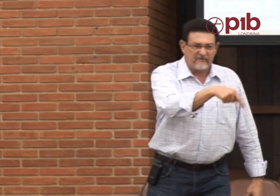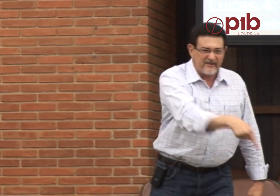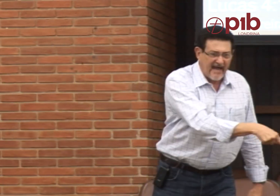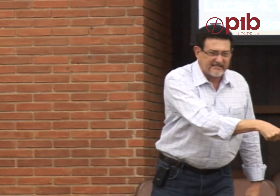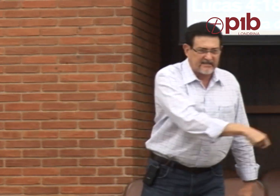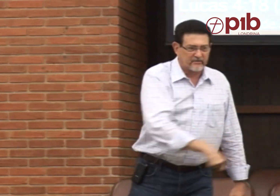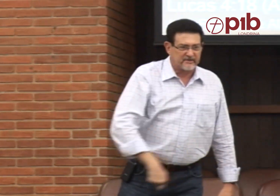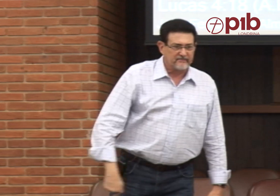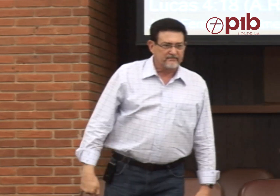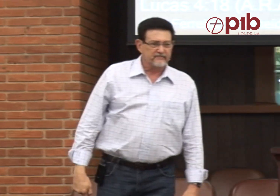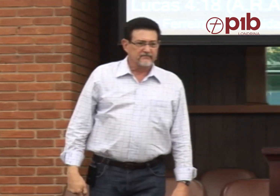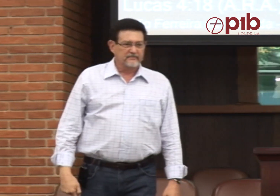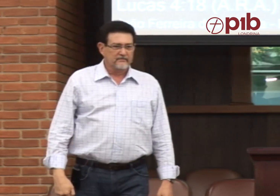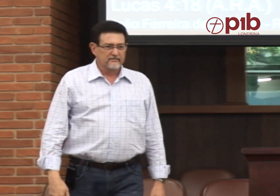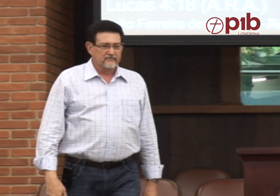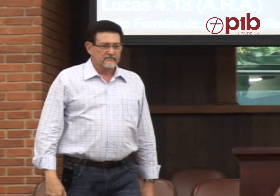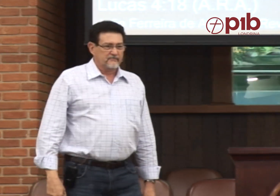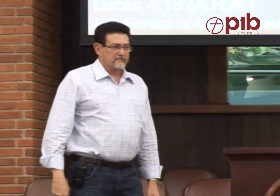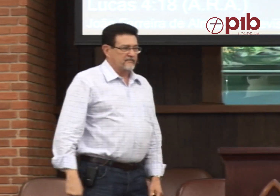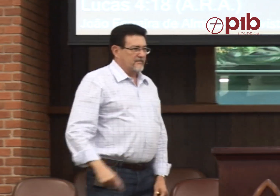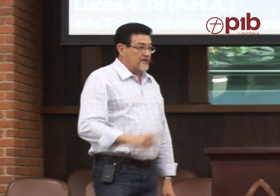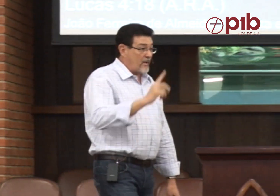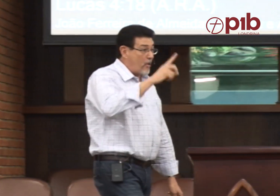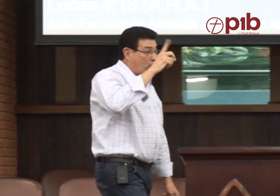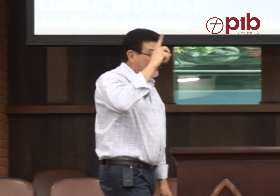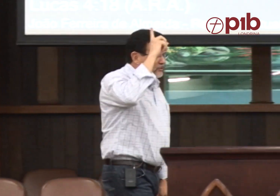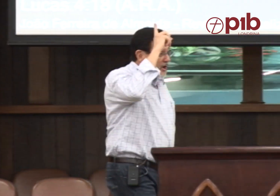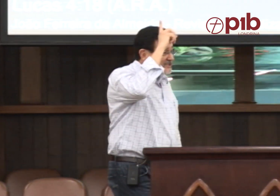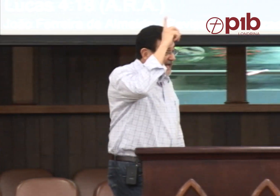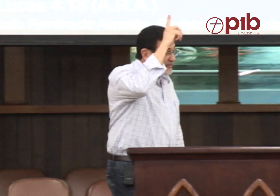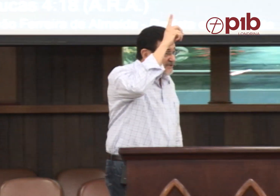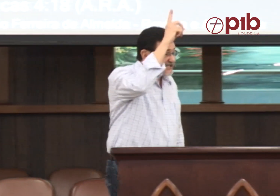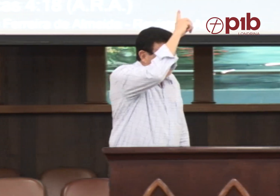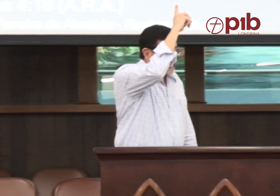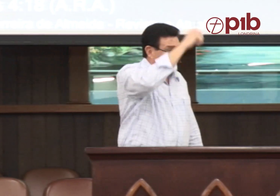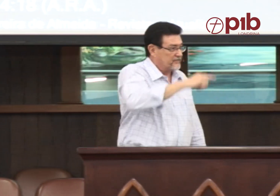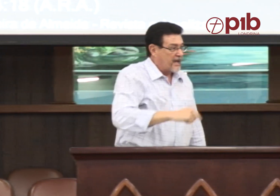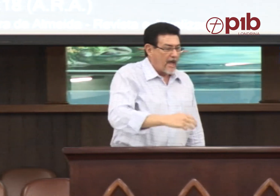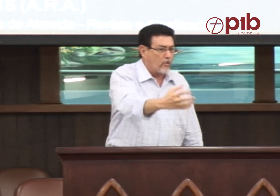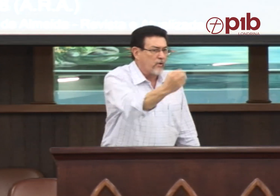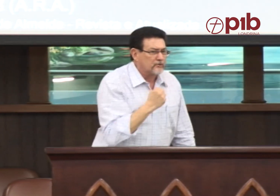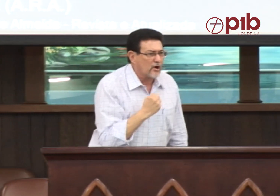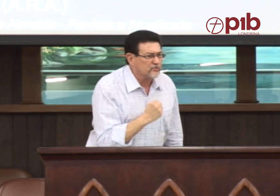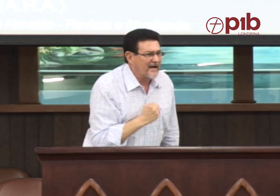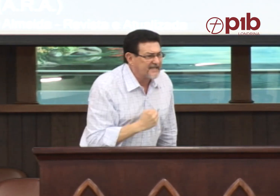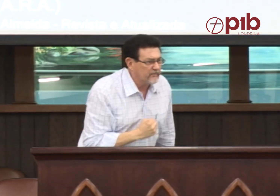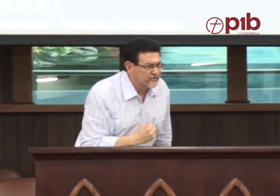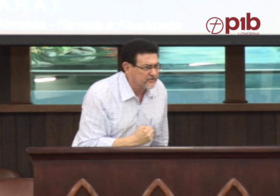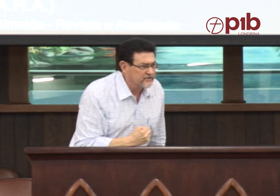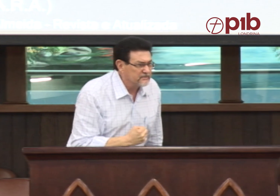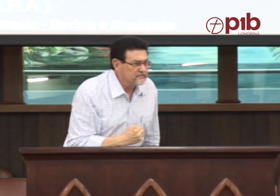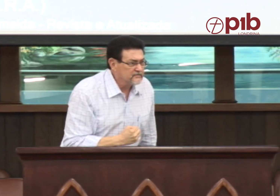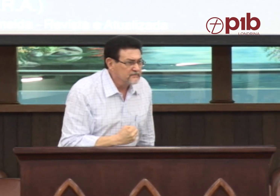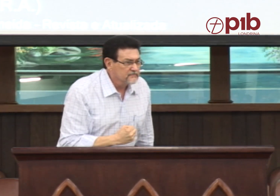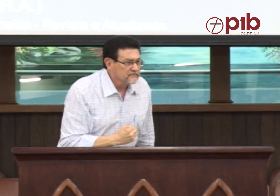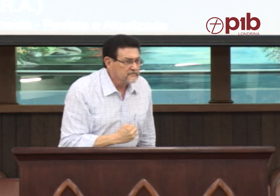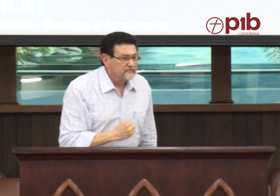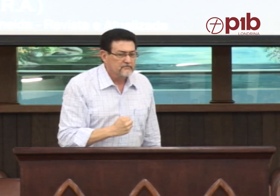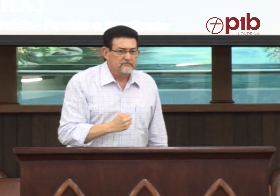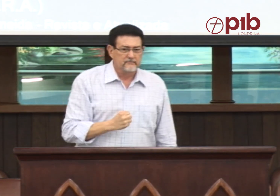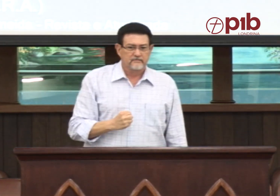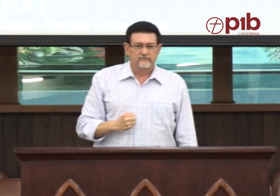nós somos fiéis a Deus não é o quanto nós damos de dízimo é o quanto nós guardamos